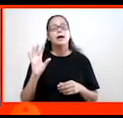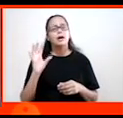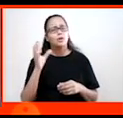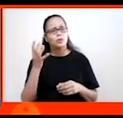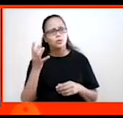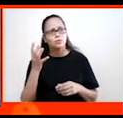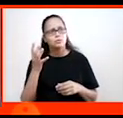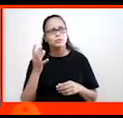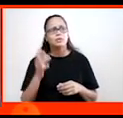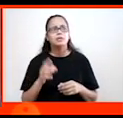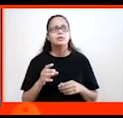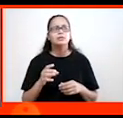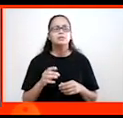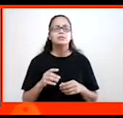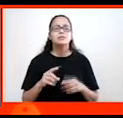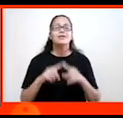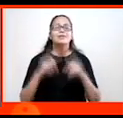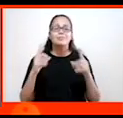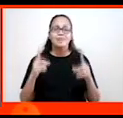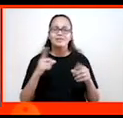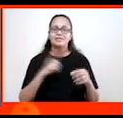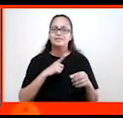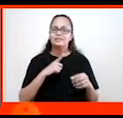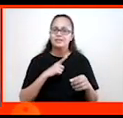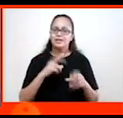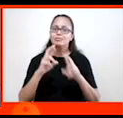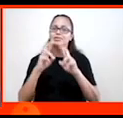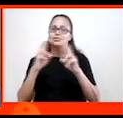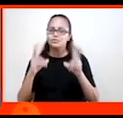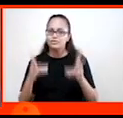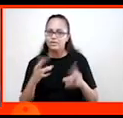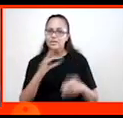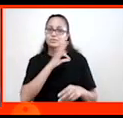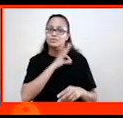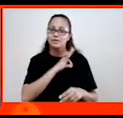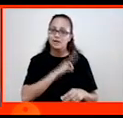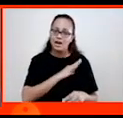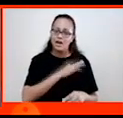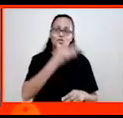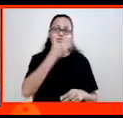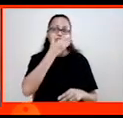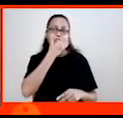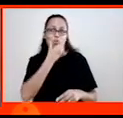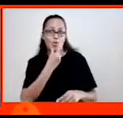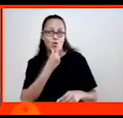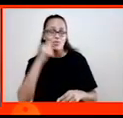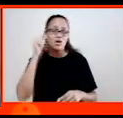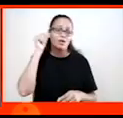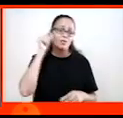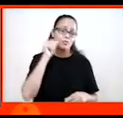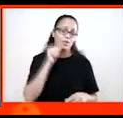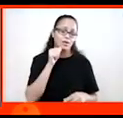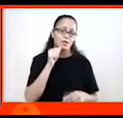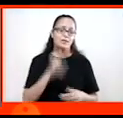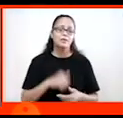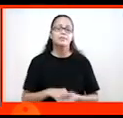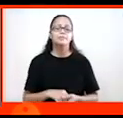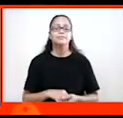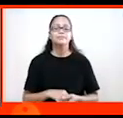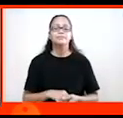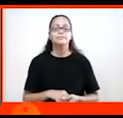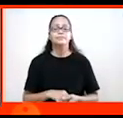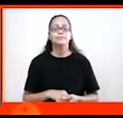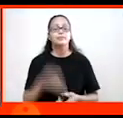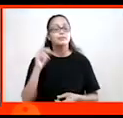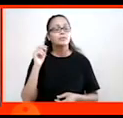uma diferença salarial do salário pago à mulher e pago ao homem, mesmo ocupando as mesmas funções. Bom, então